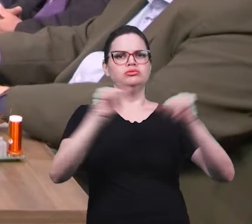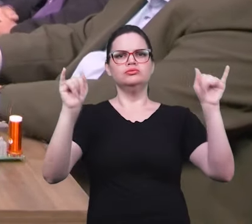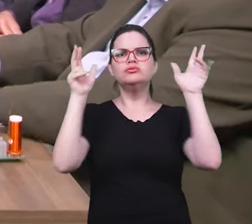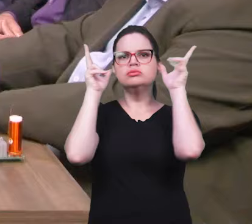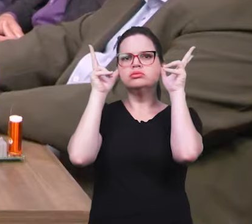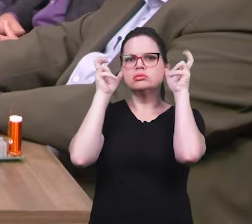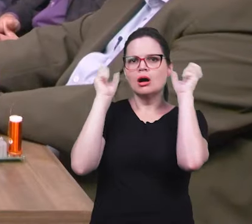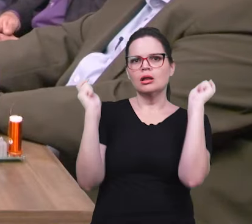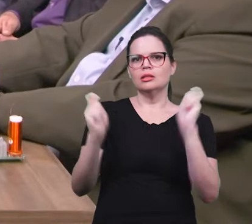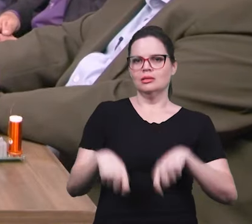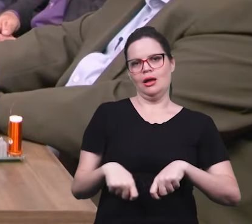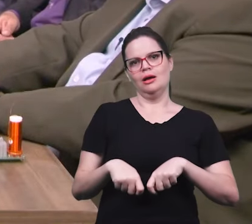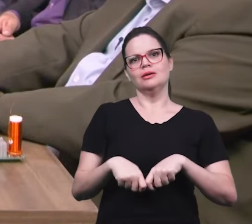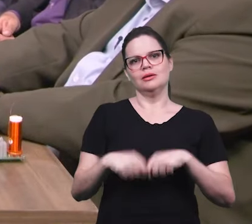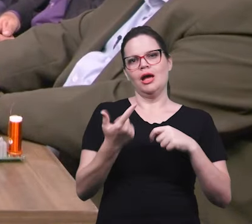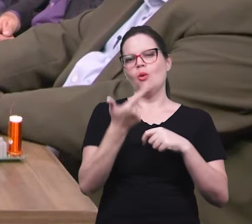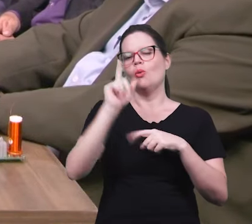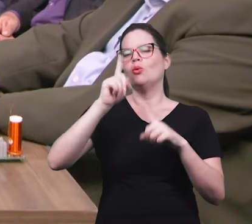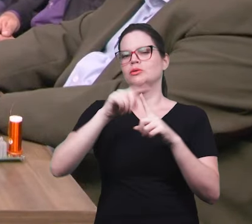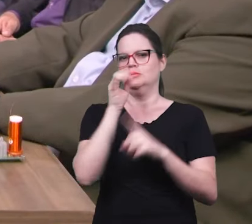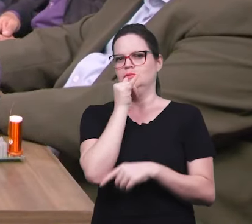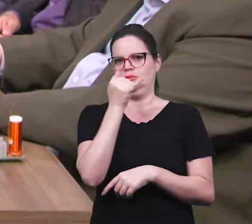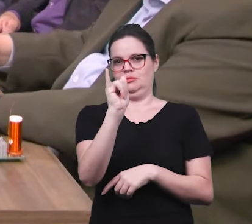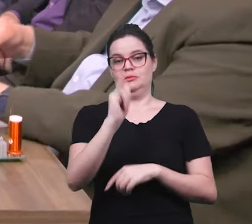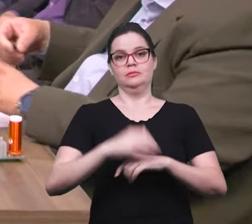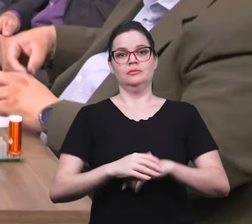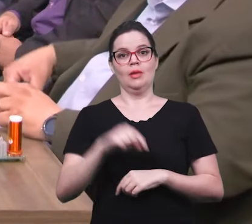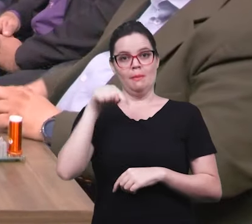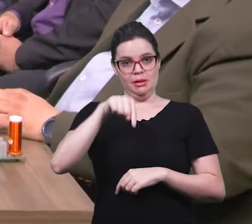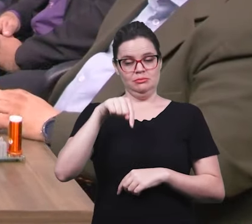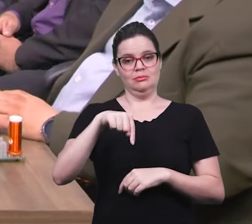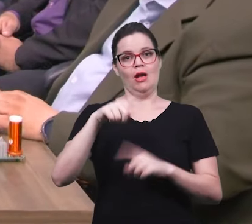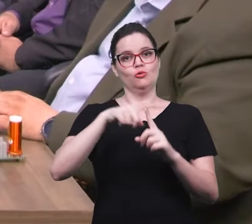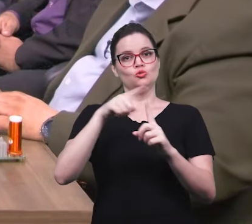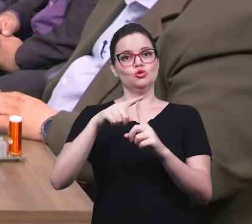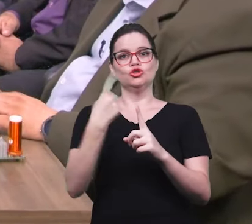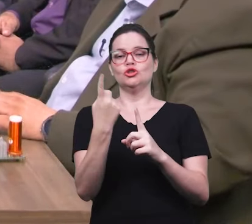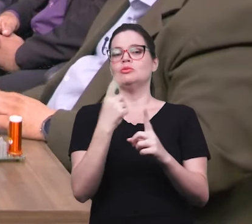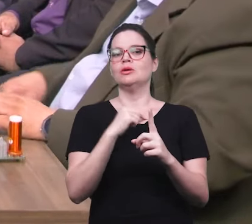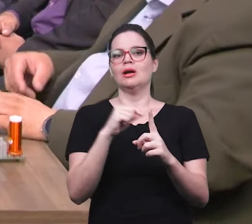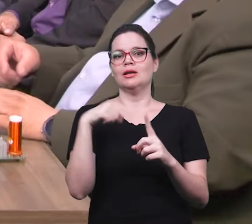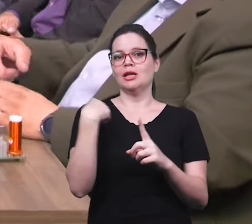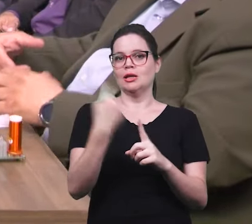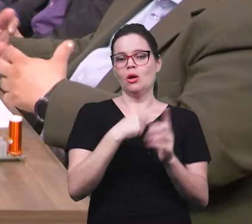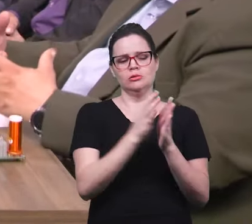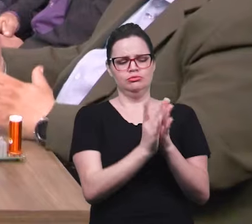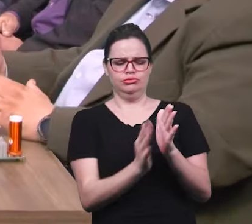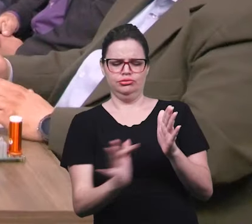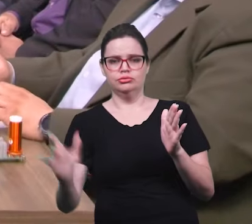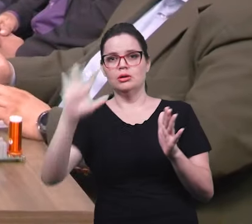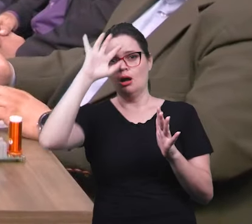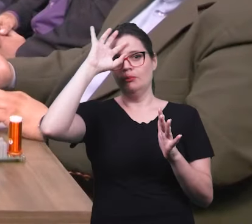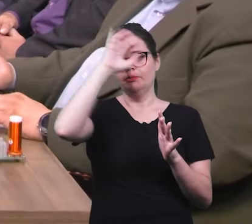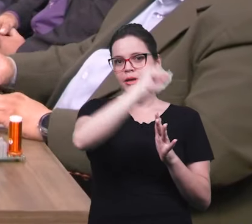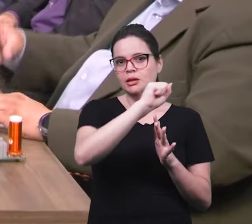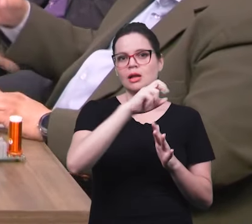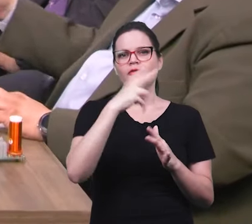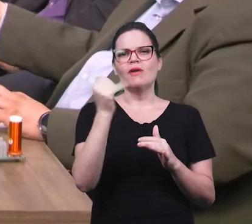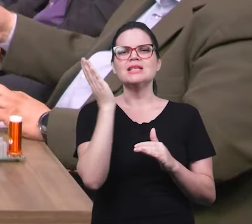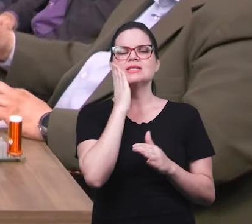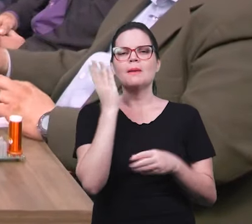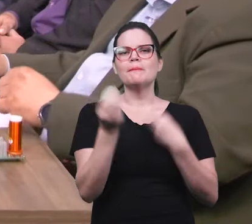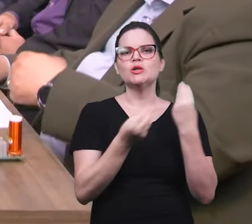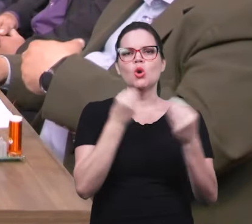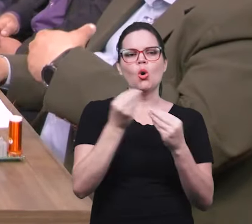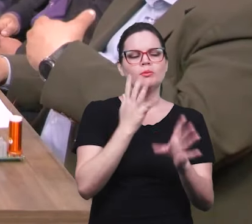aprendeu a fazer ao longo do tempo. O homem ele vai aprendendo a lidar com essas energias e vai produzindo material. E nós vamos ter